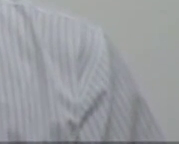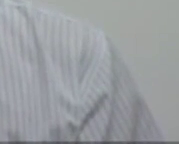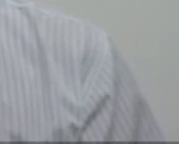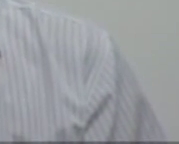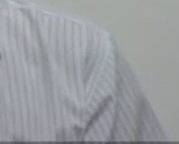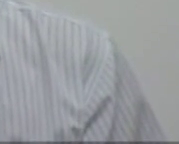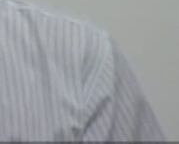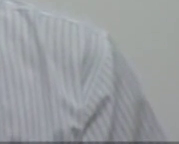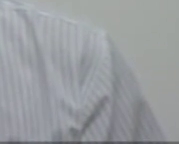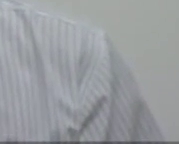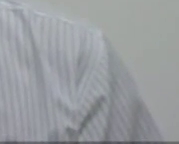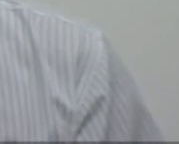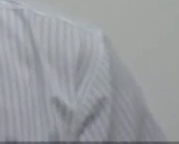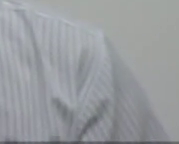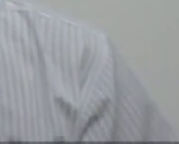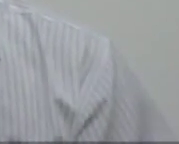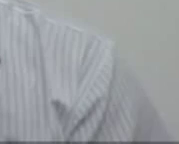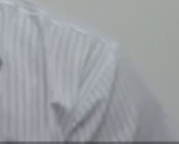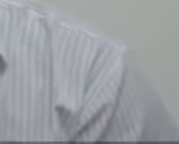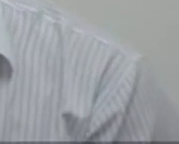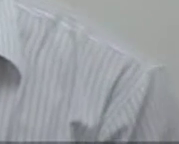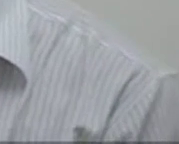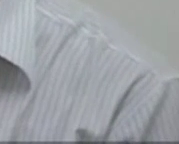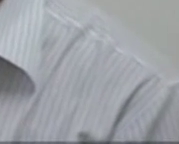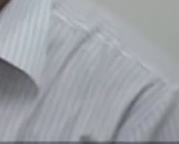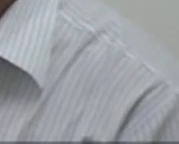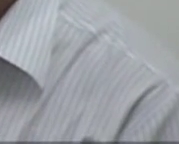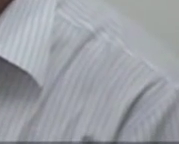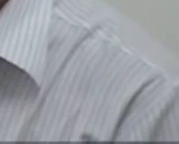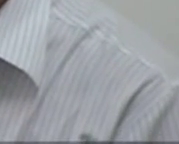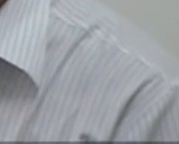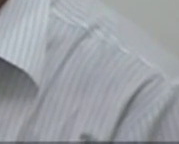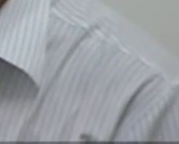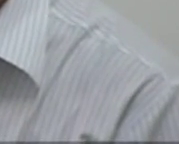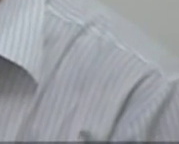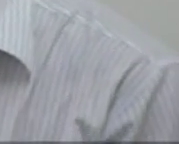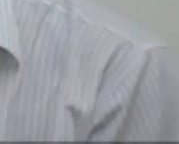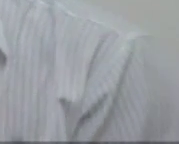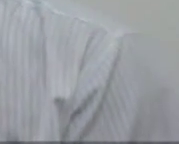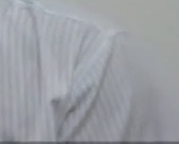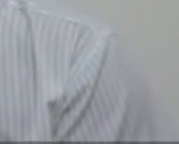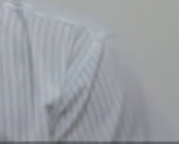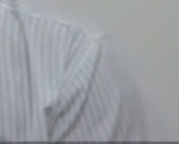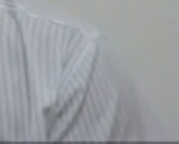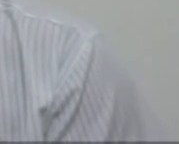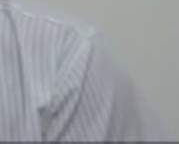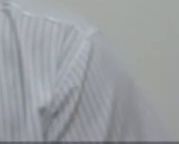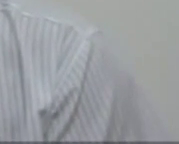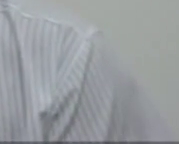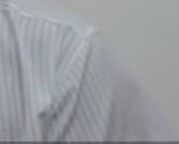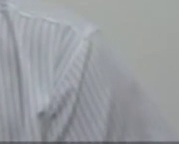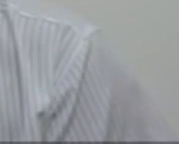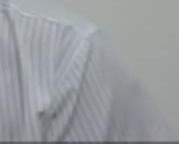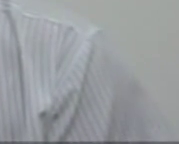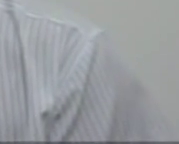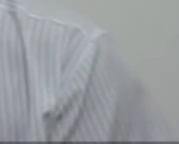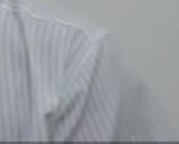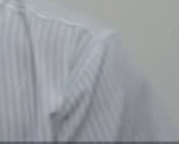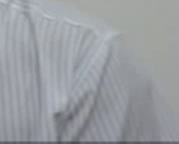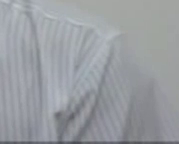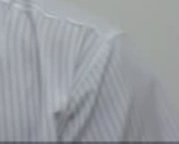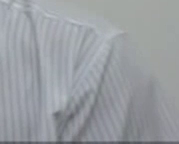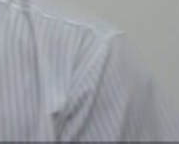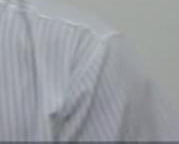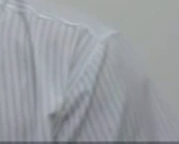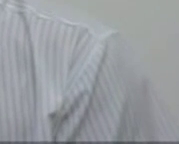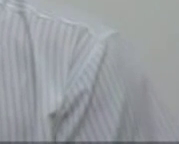urgência para se adequar à lei. Eu não sei se foi necessário a minha explicação, se deu conta, se não deu, a